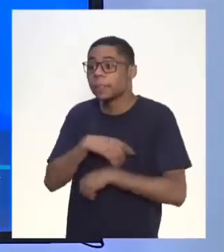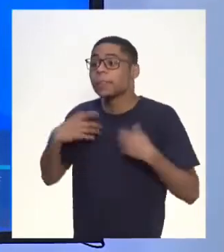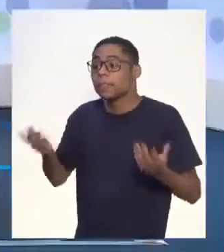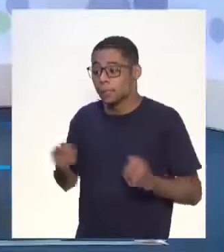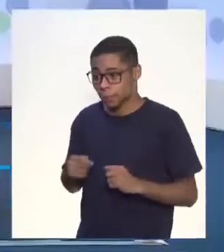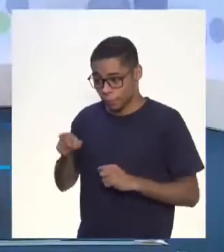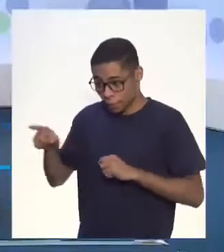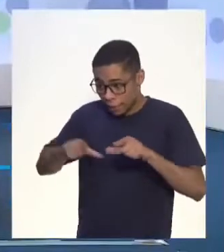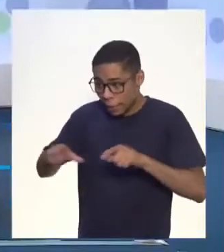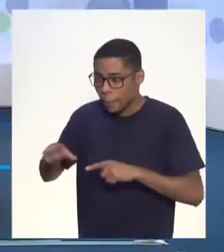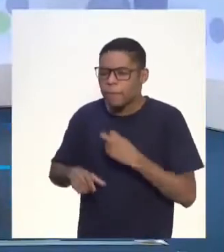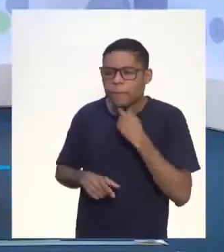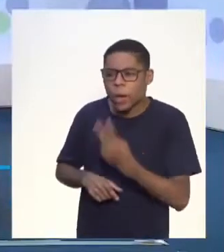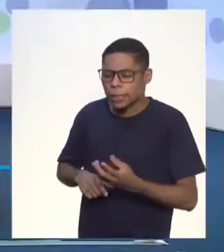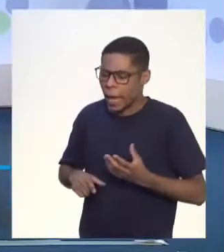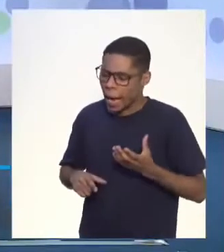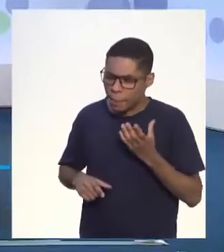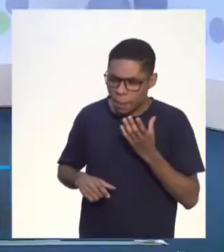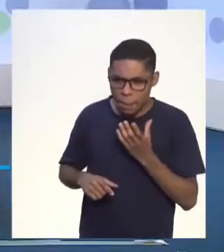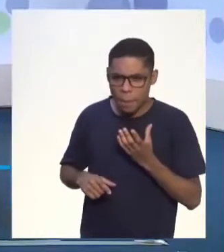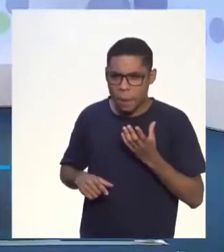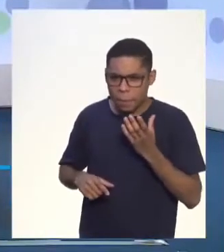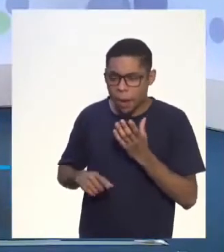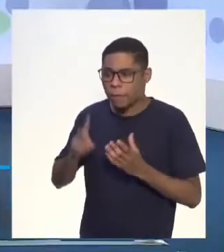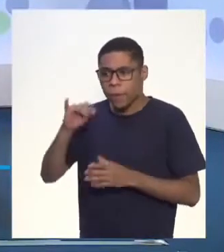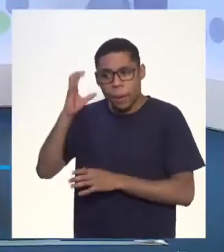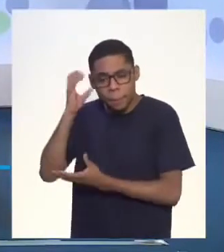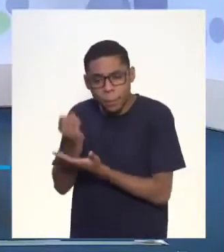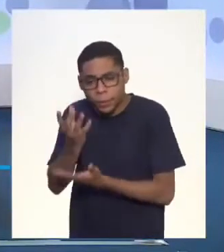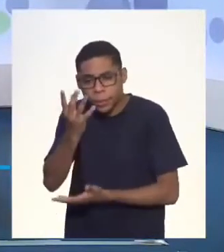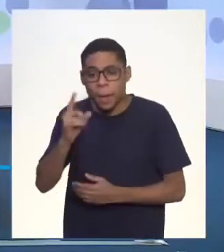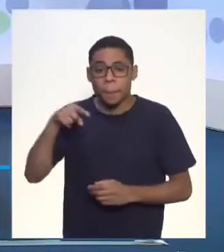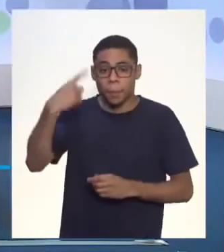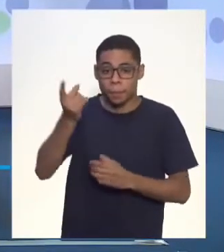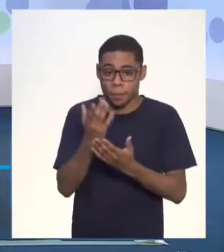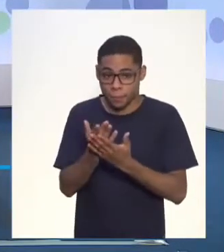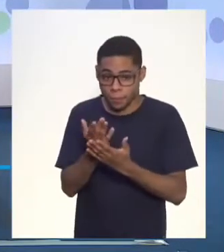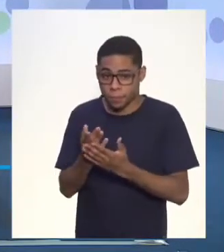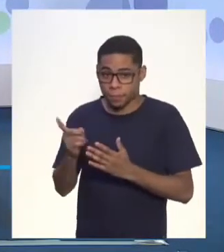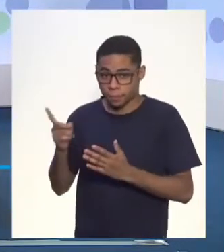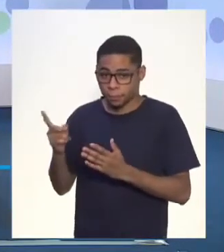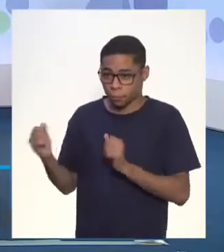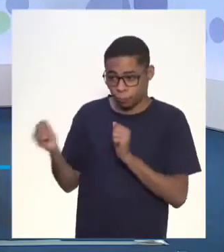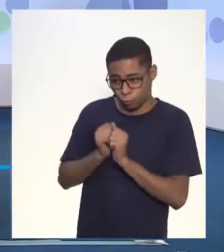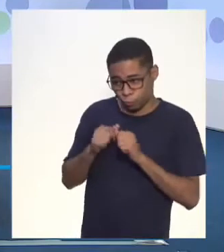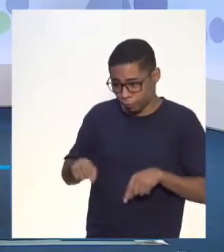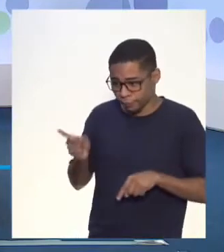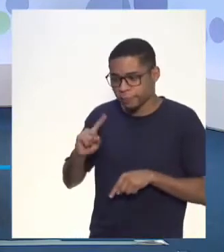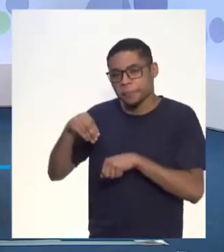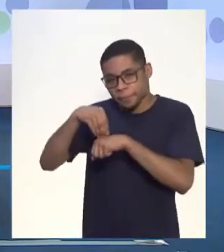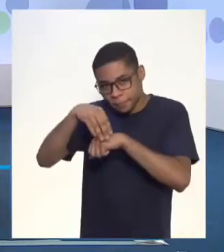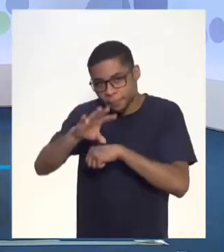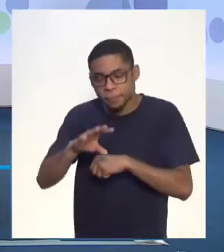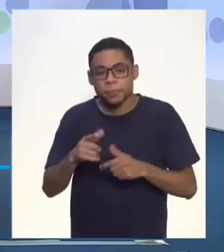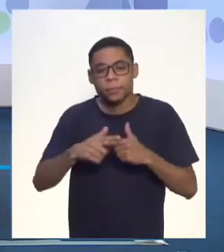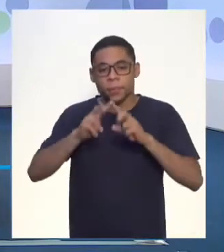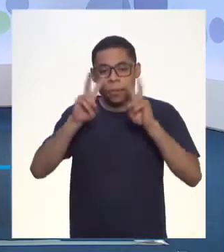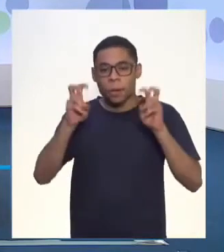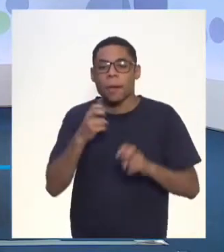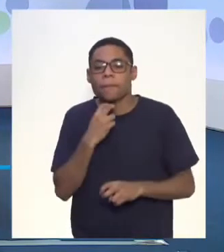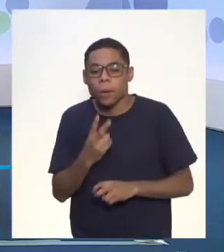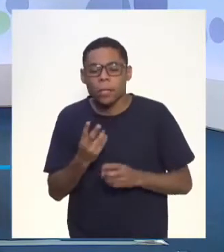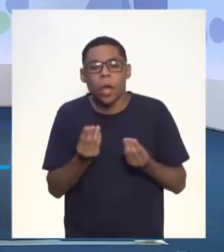Você que trabalha com a voz, e já que nós vamos produzir podcast na próxima aula, você não estará conosco, então fale alguma coisa sobre a questão da